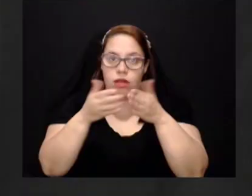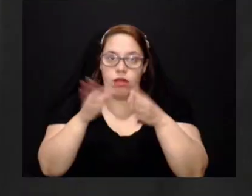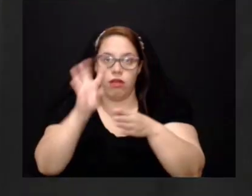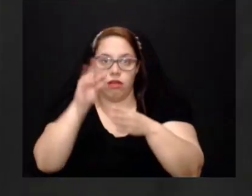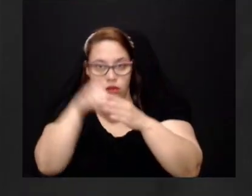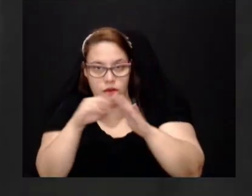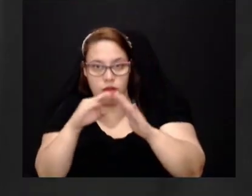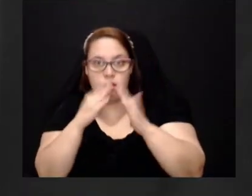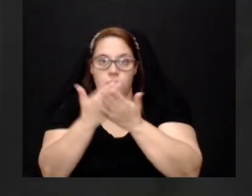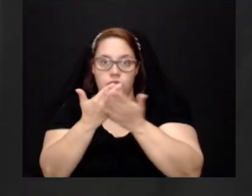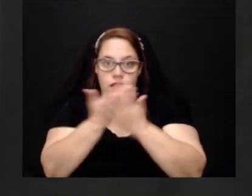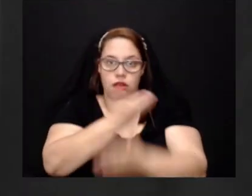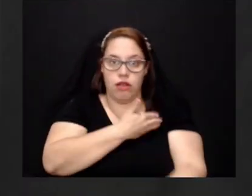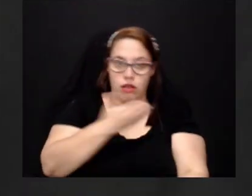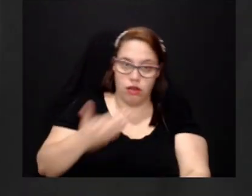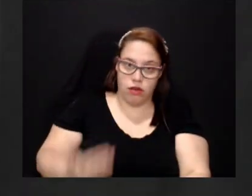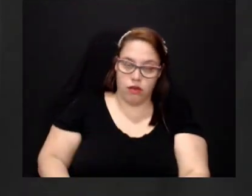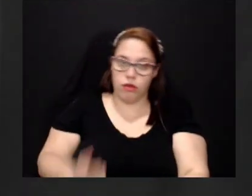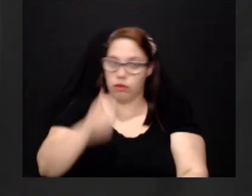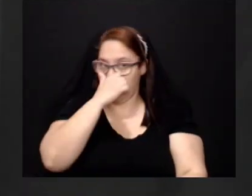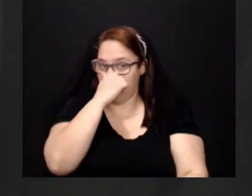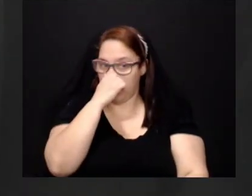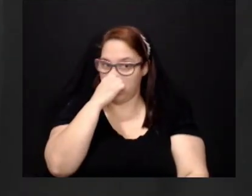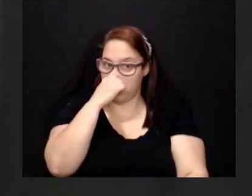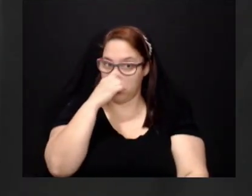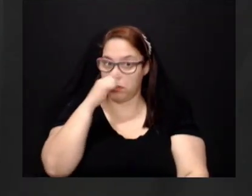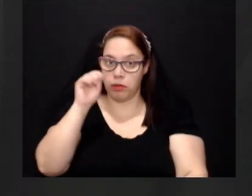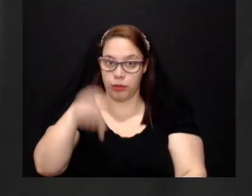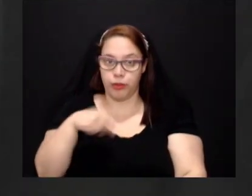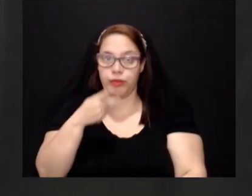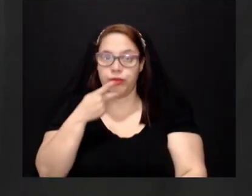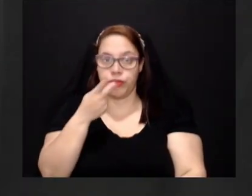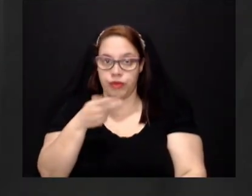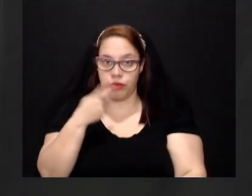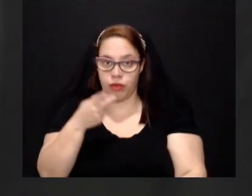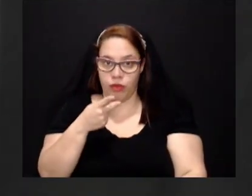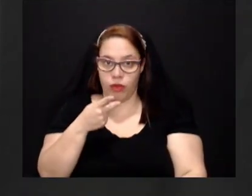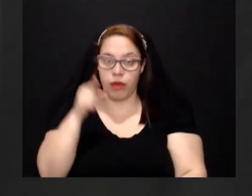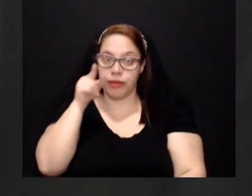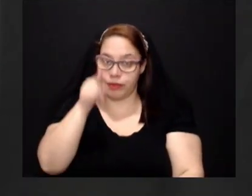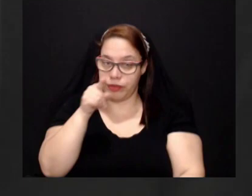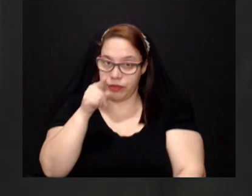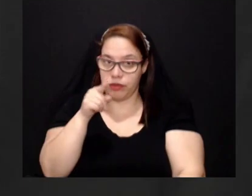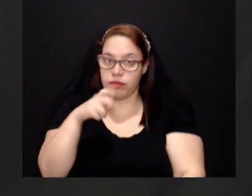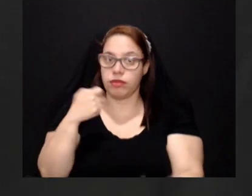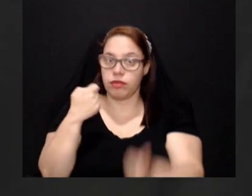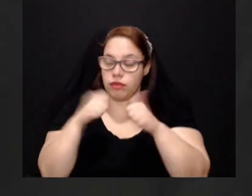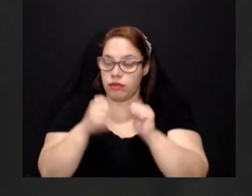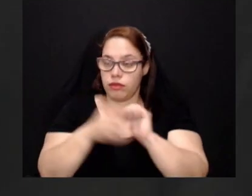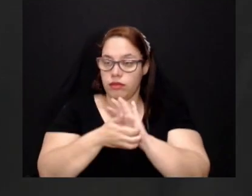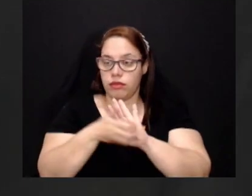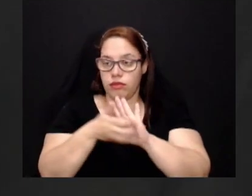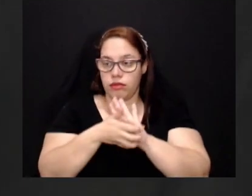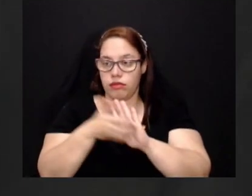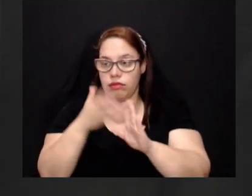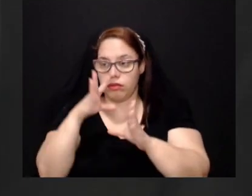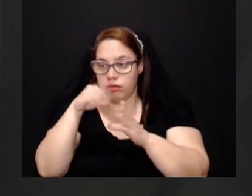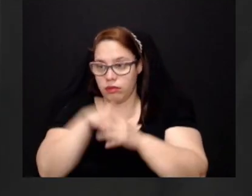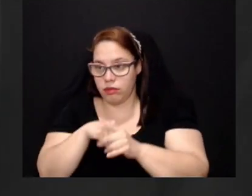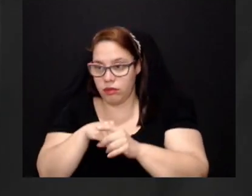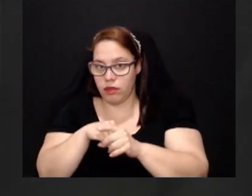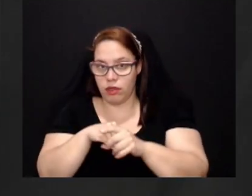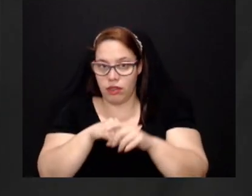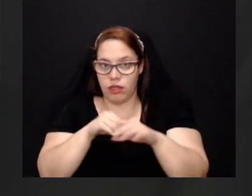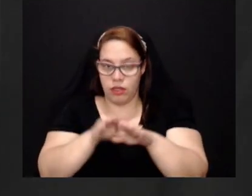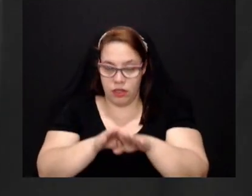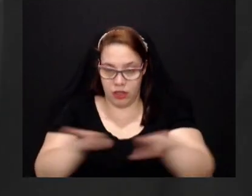pública, porque uma das falas era essa: vocês precisam estar no chão da escola